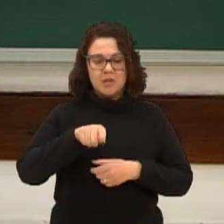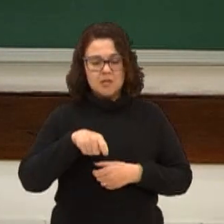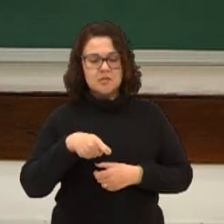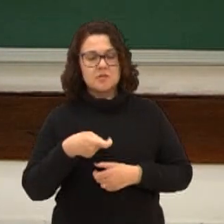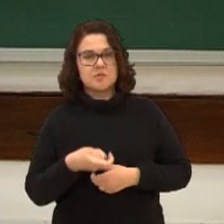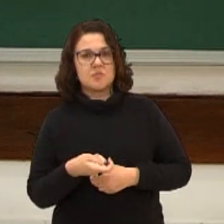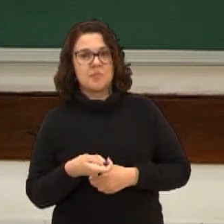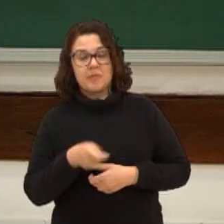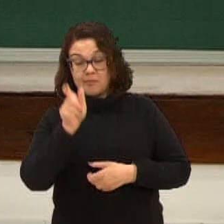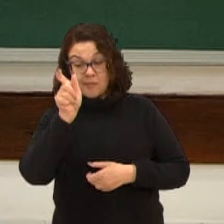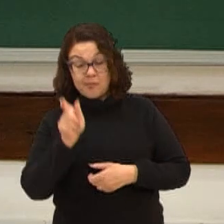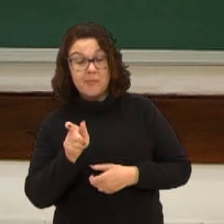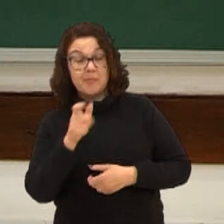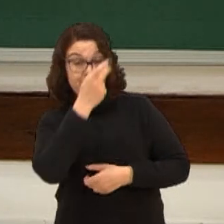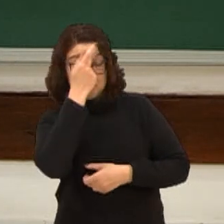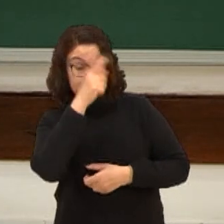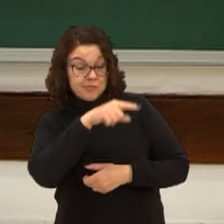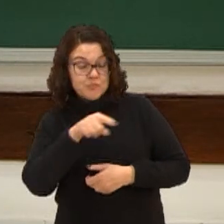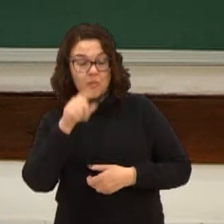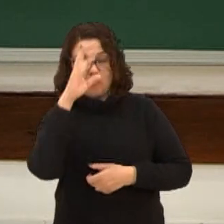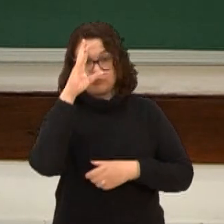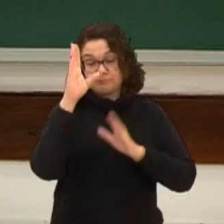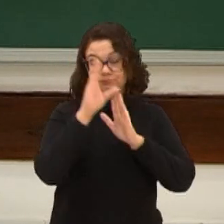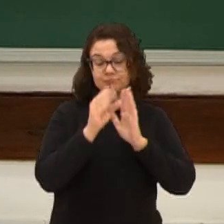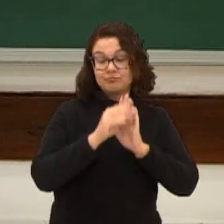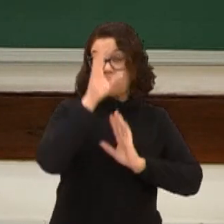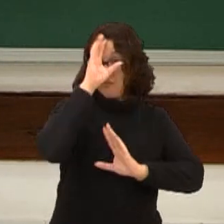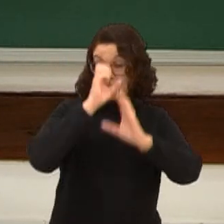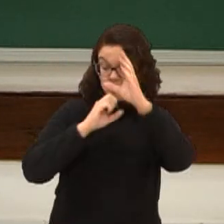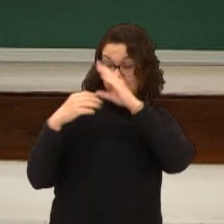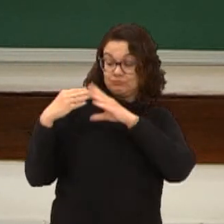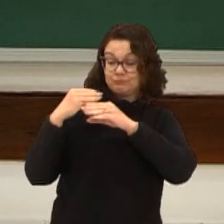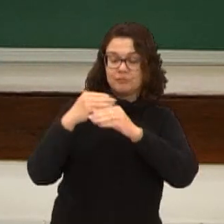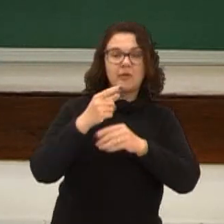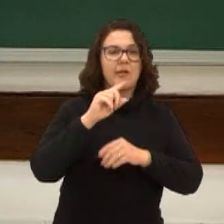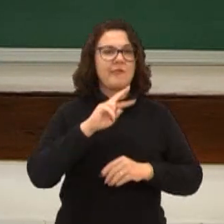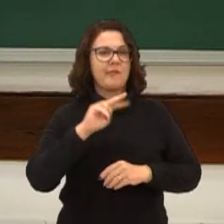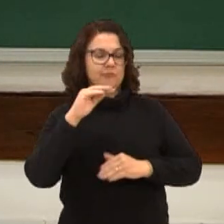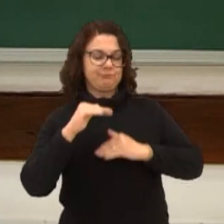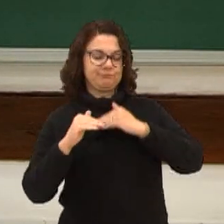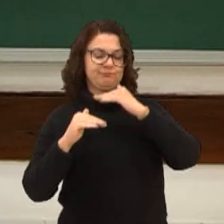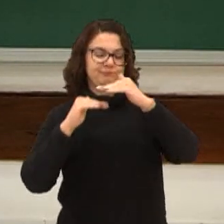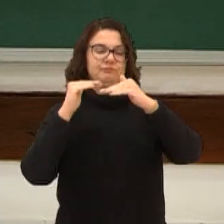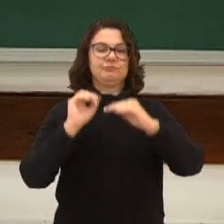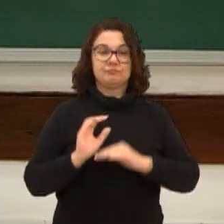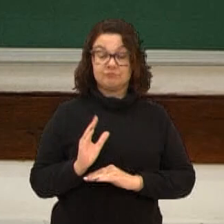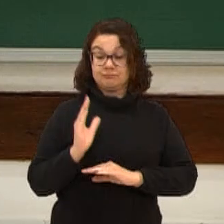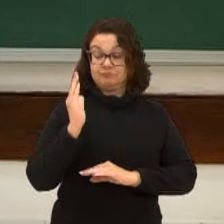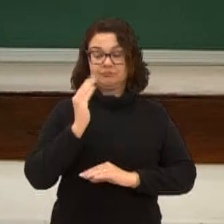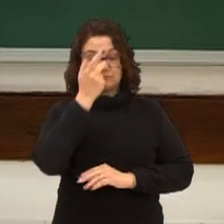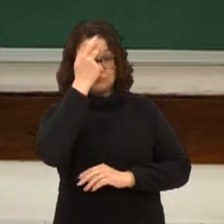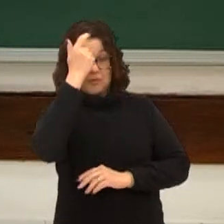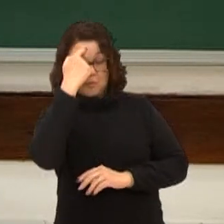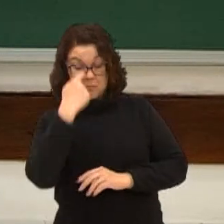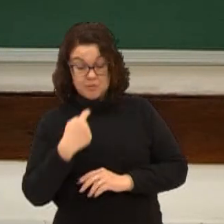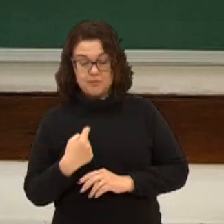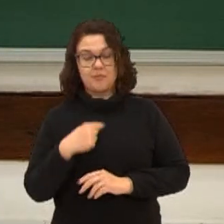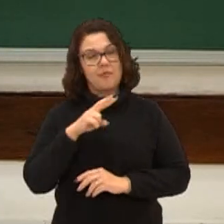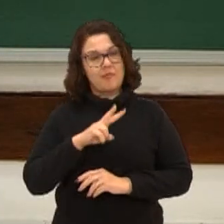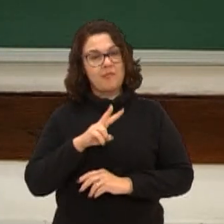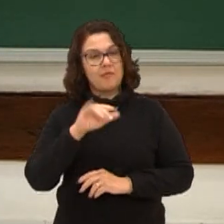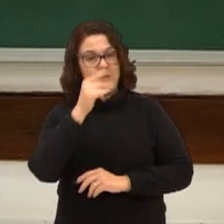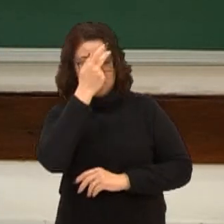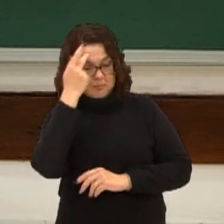sobre ele ter esses conhecimentos, né, ele vai desenvolver atitudes, uma personalidade, vai ser um